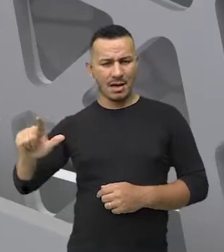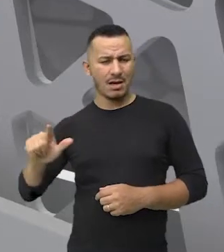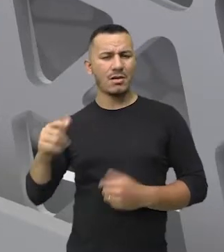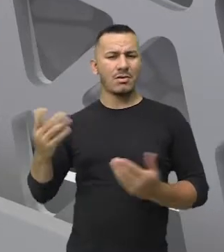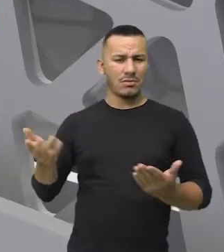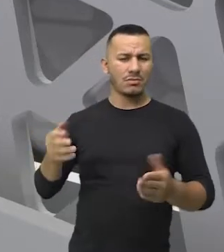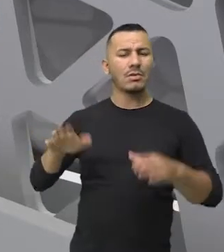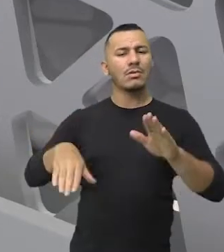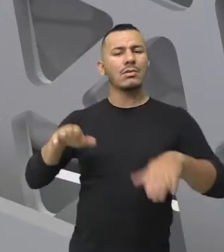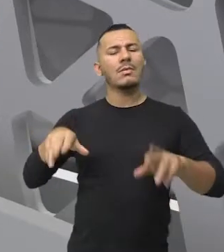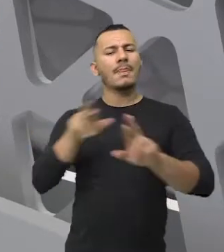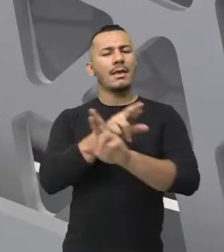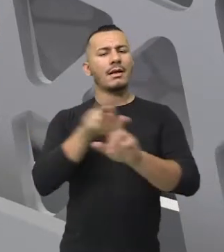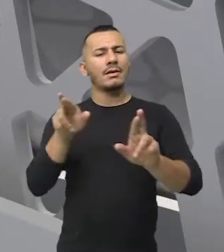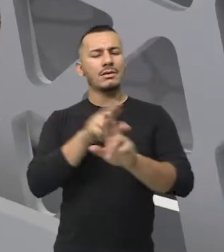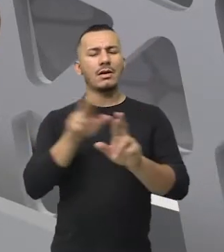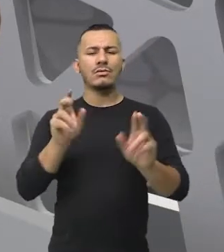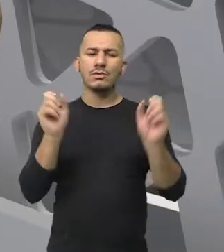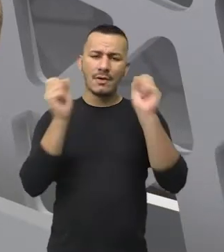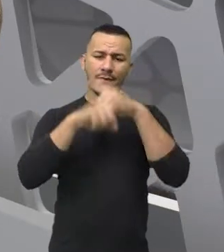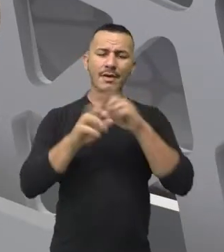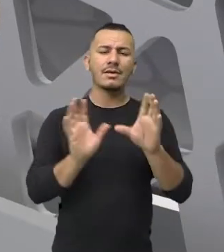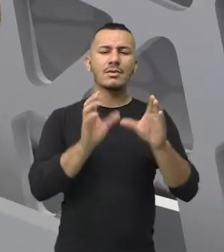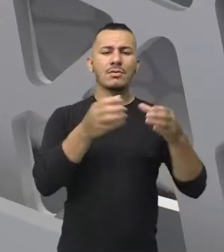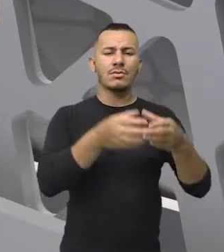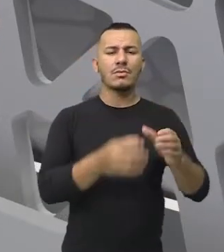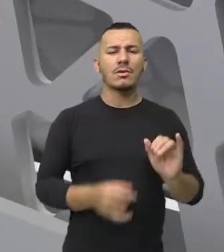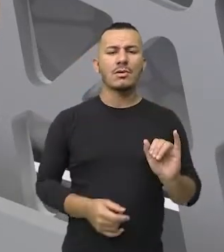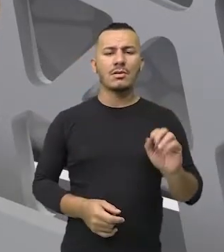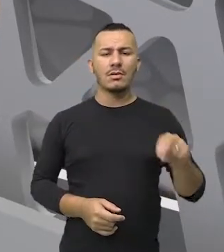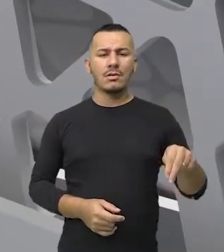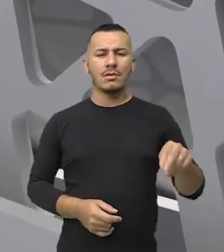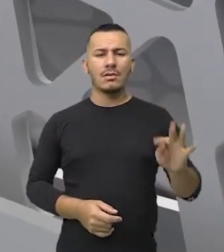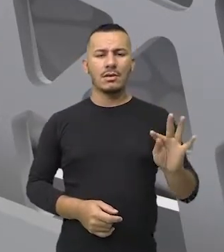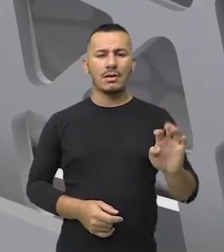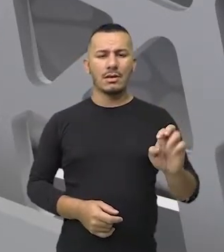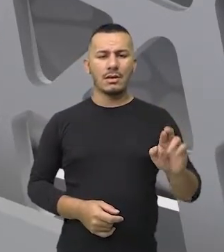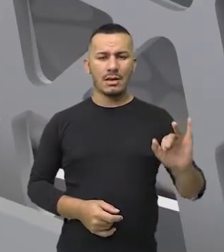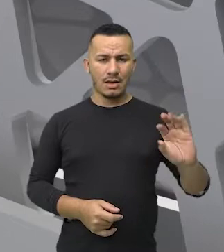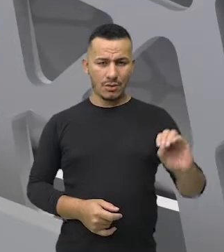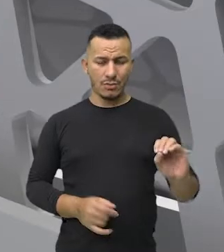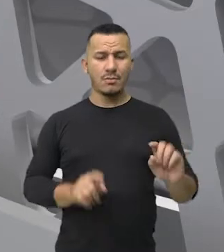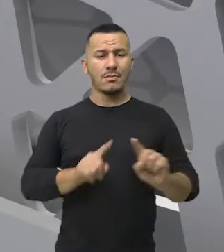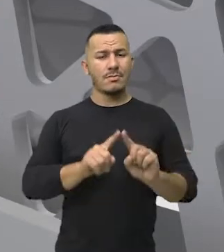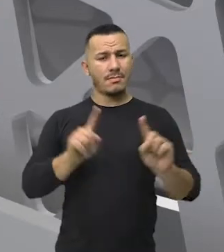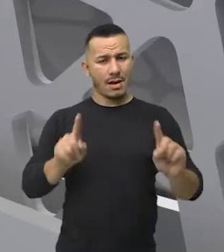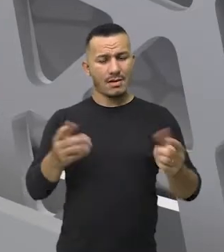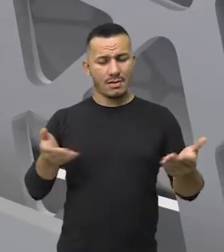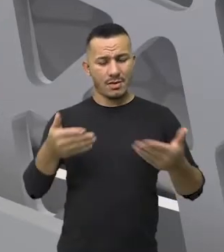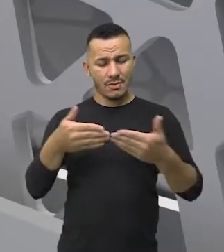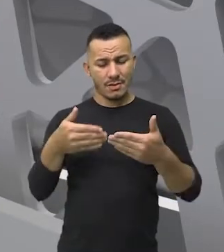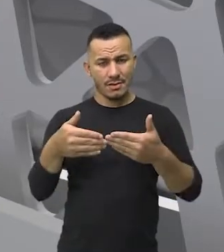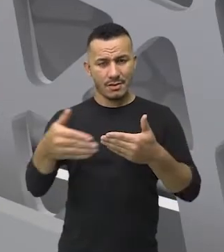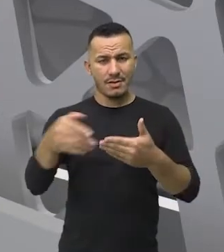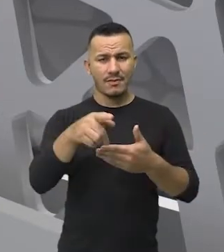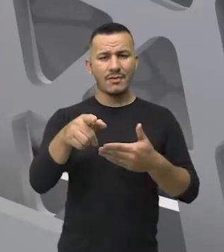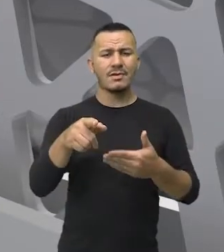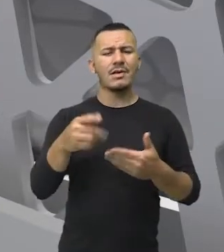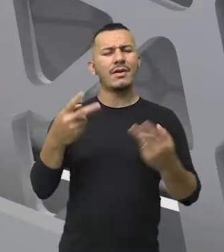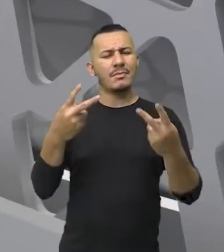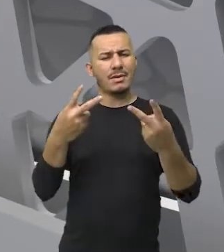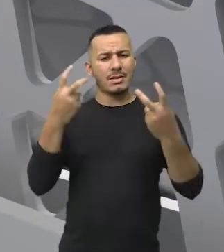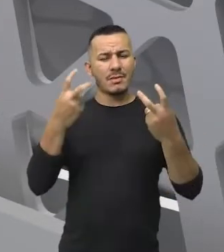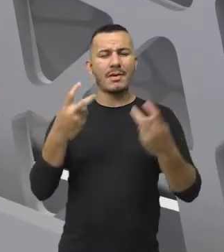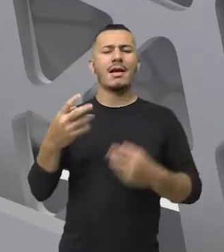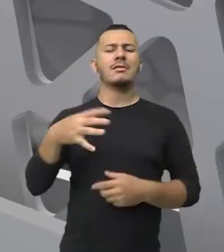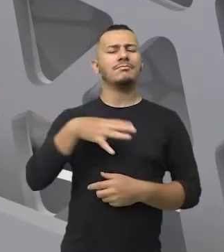uma fração com um número inteiro. Porém, pessoal, a partir de hoje, a partir deste momento, você vai ter